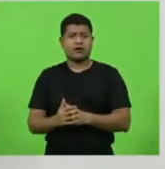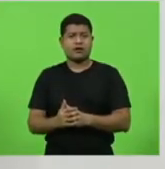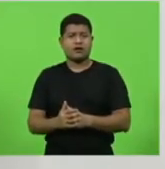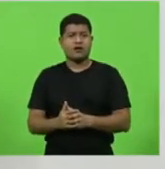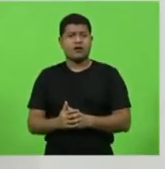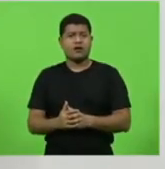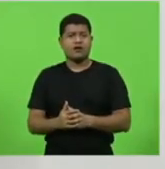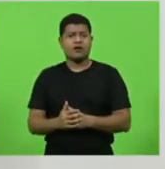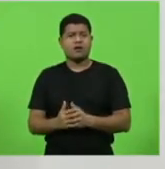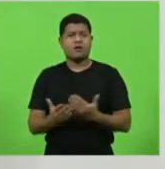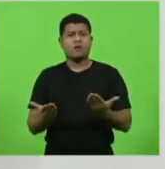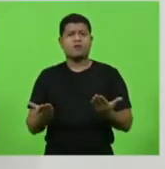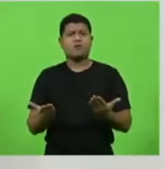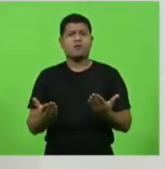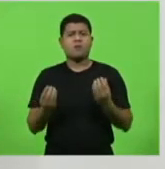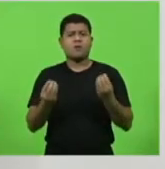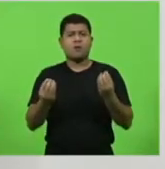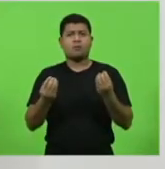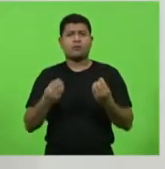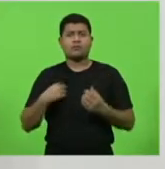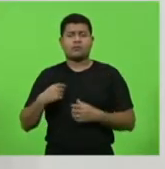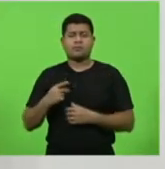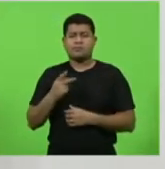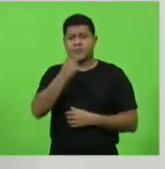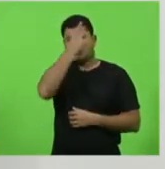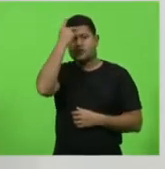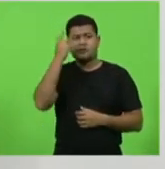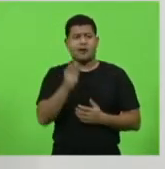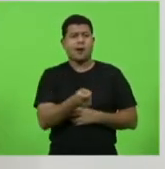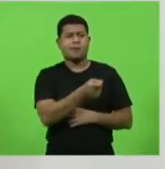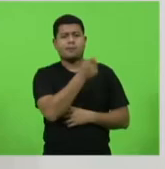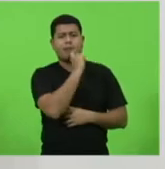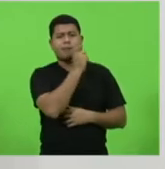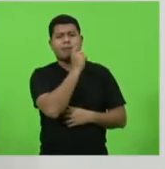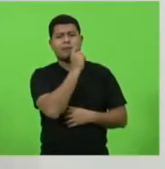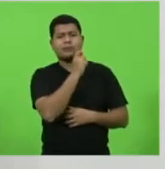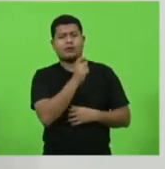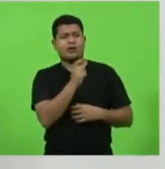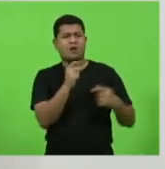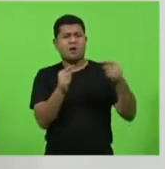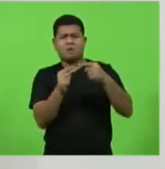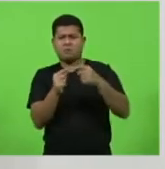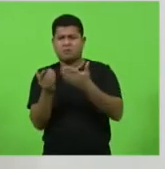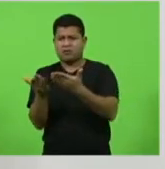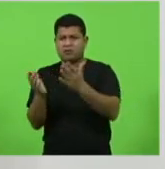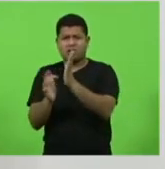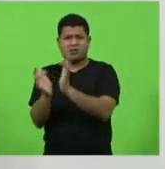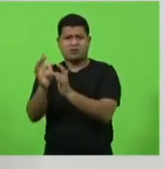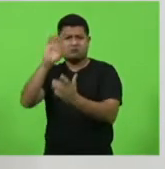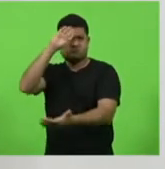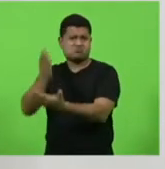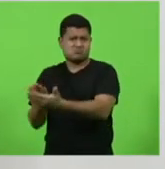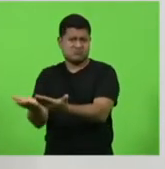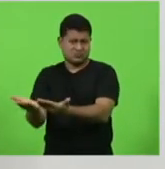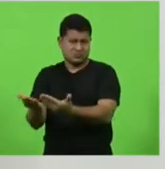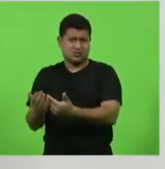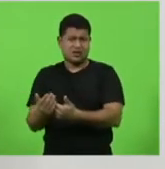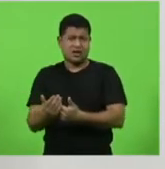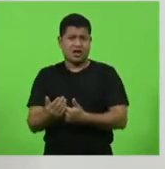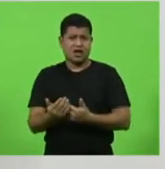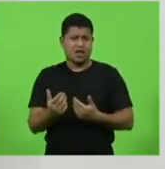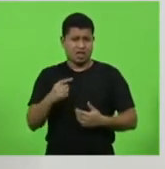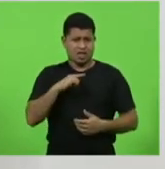ver quem fuma maconha com o cristianismo? Nada. O que tem a ver